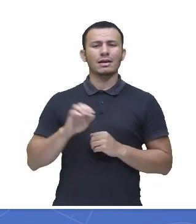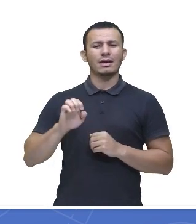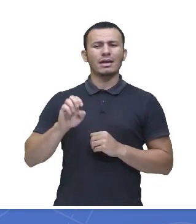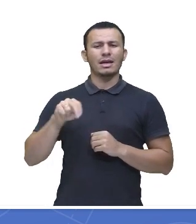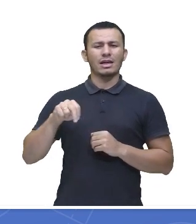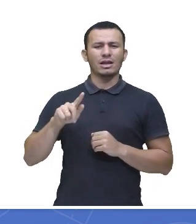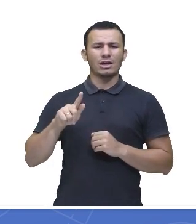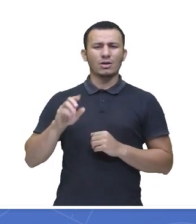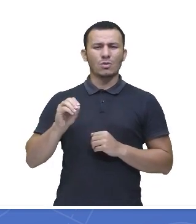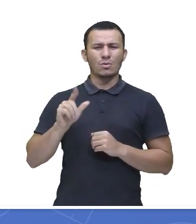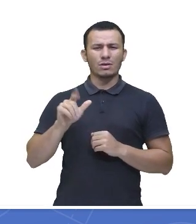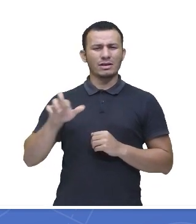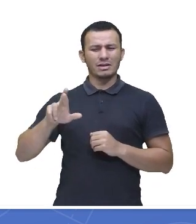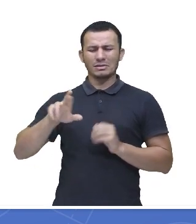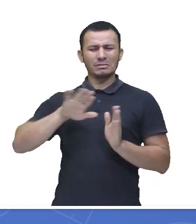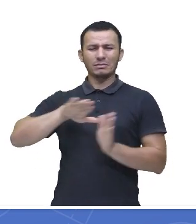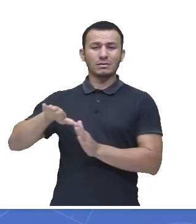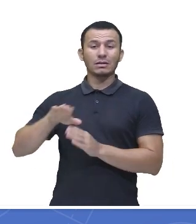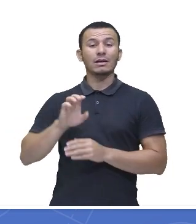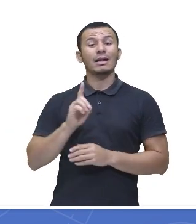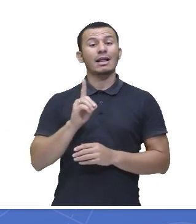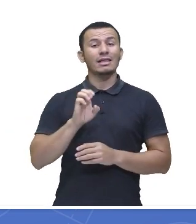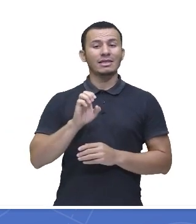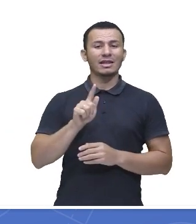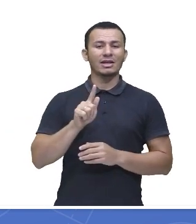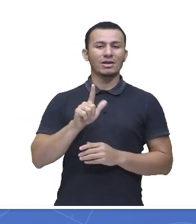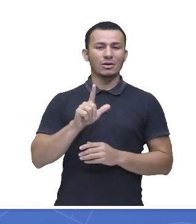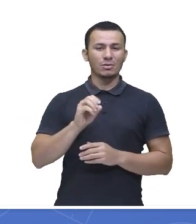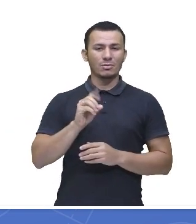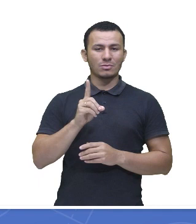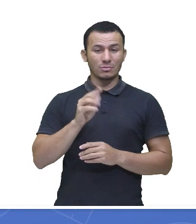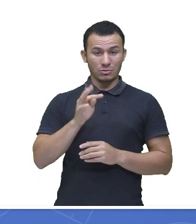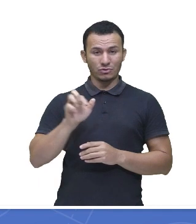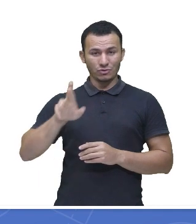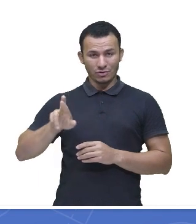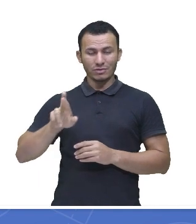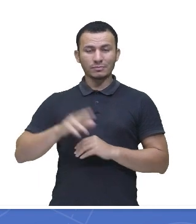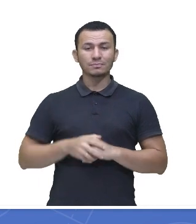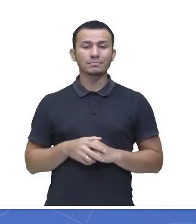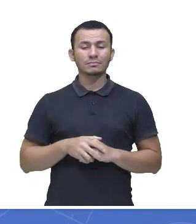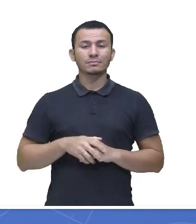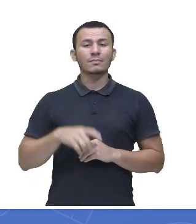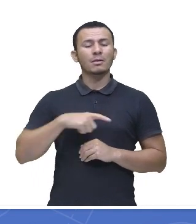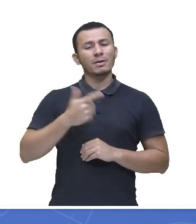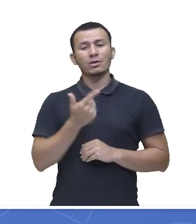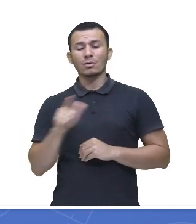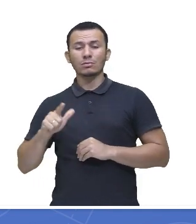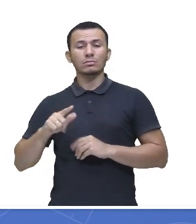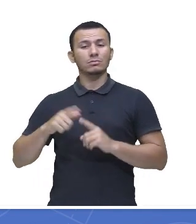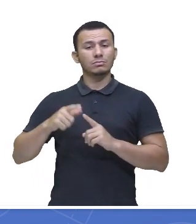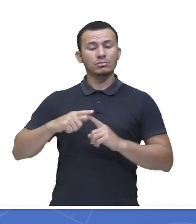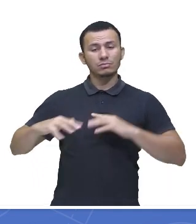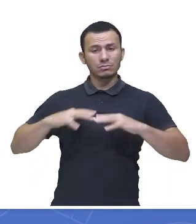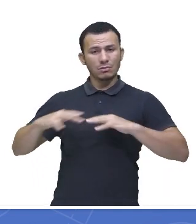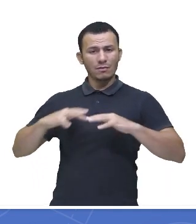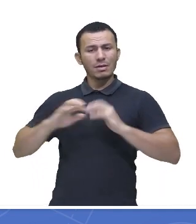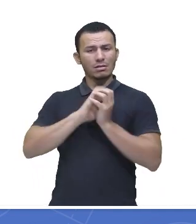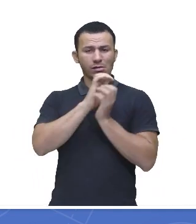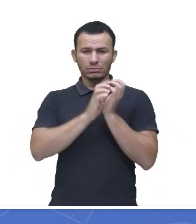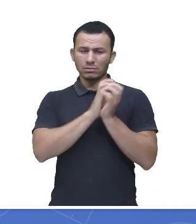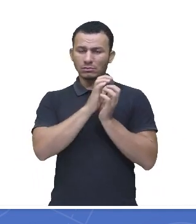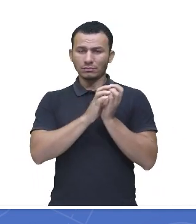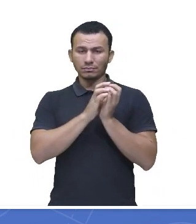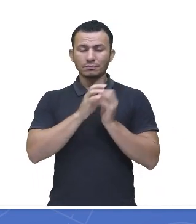eu degluti. Então, tem os movimentos também peristálticos aí envolvidos na digestão mecânica, tá? Já